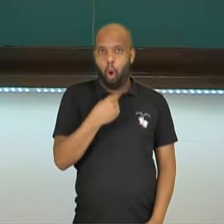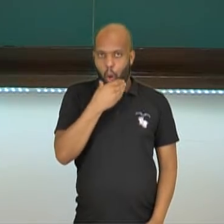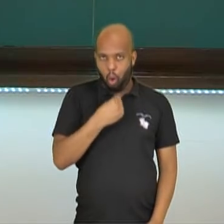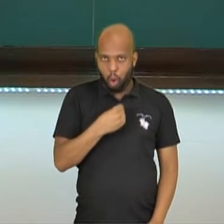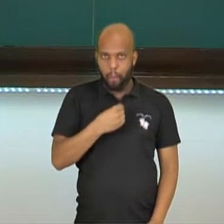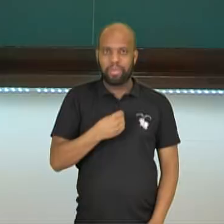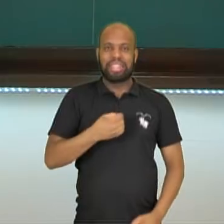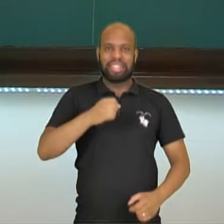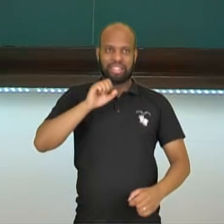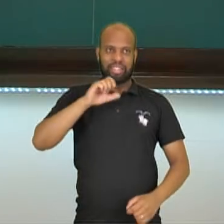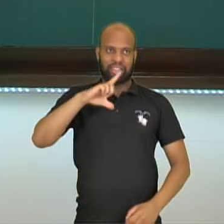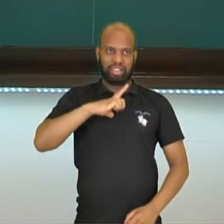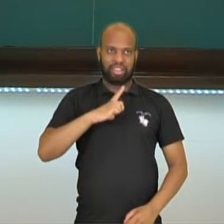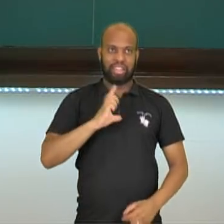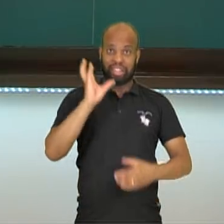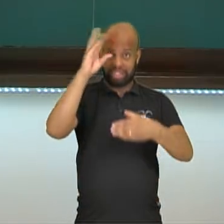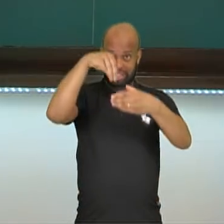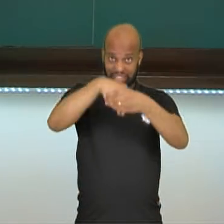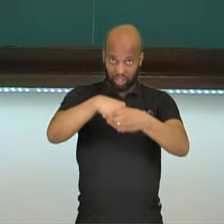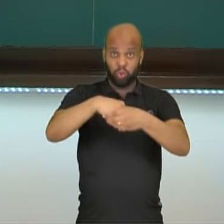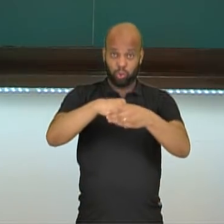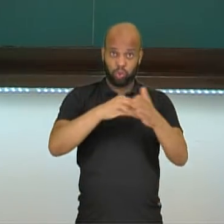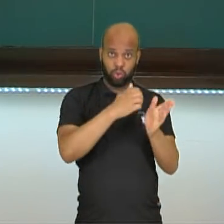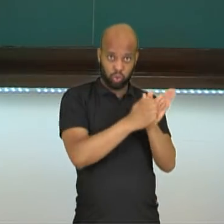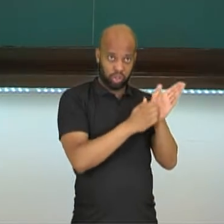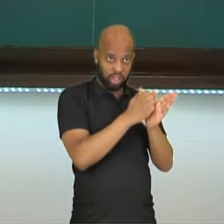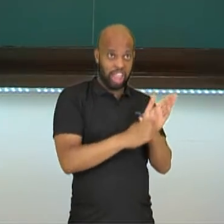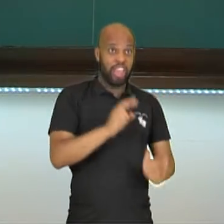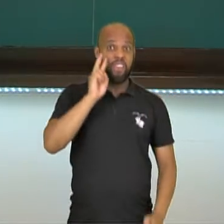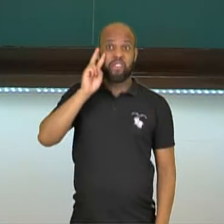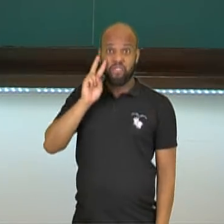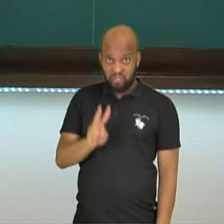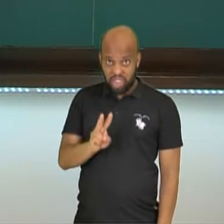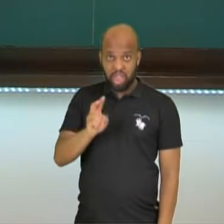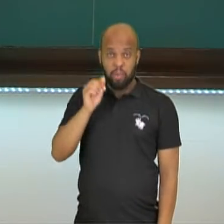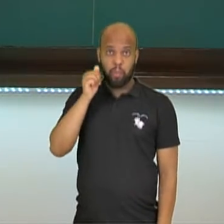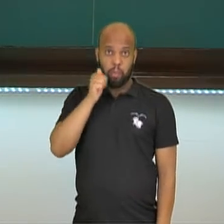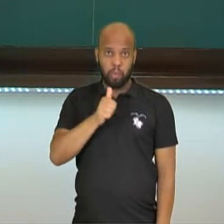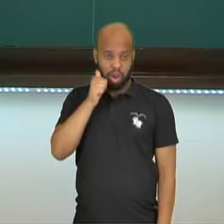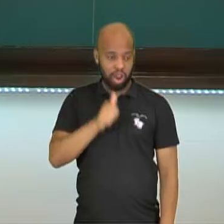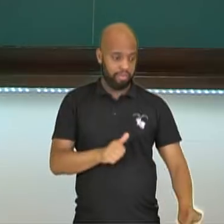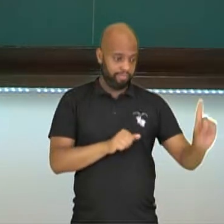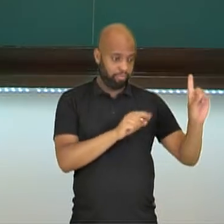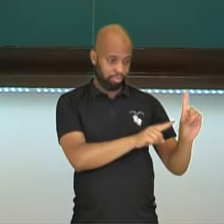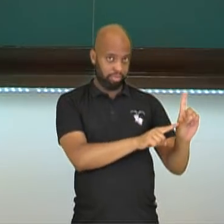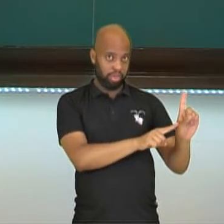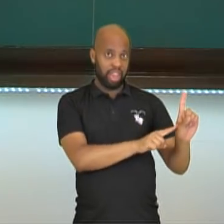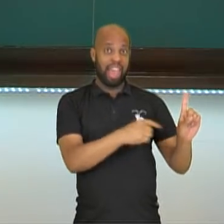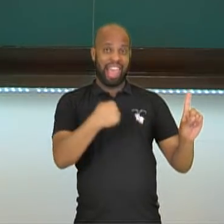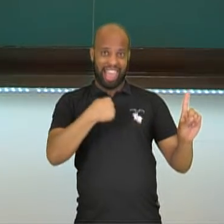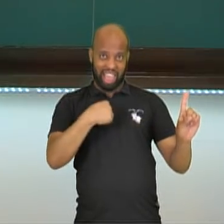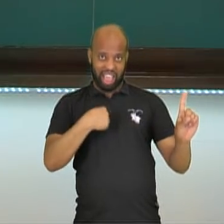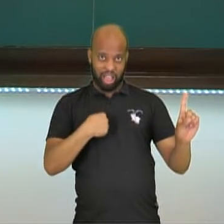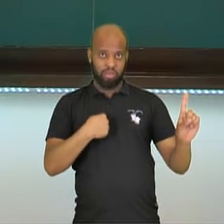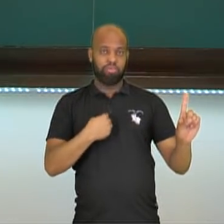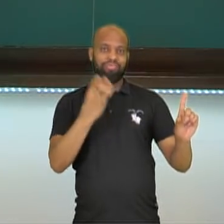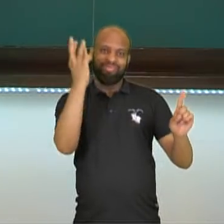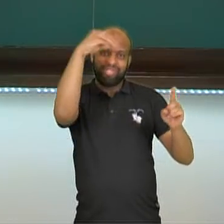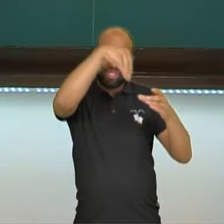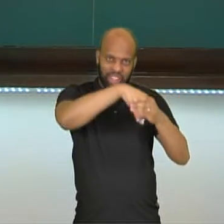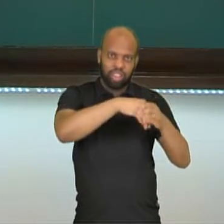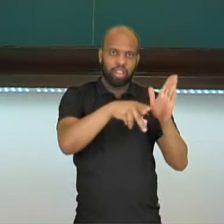movimento, porque ele está em repouso em relação ao trem, ele está de boa, então ele vê ela se afastar, certo? Essa é a sensação que ele